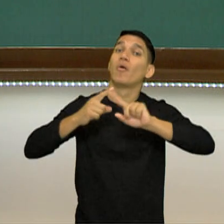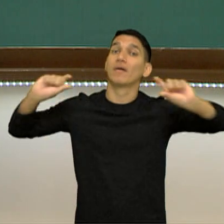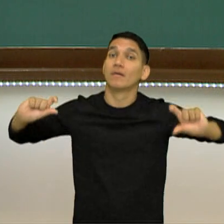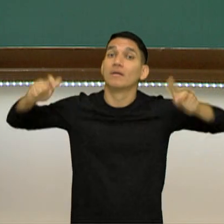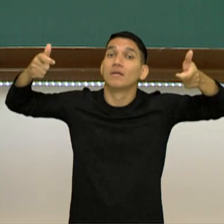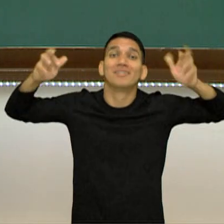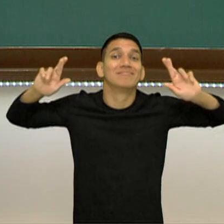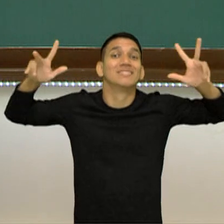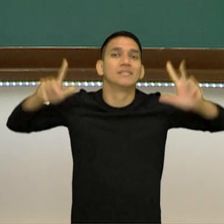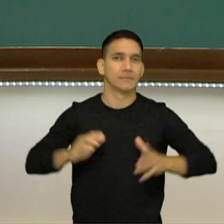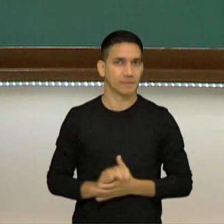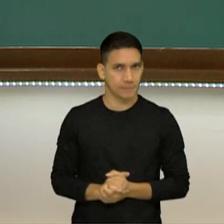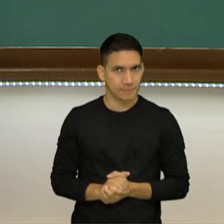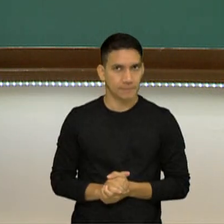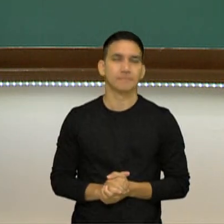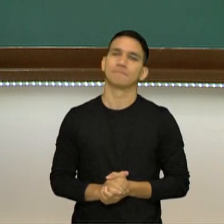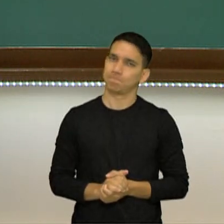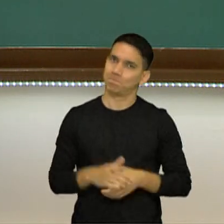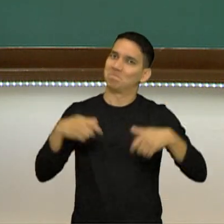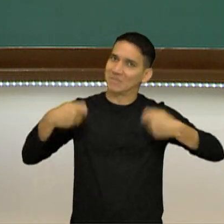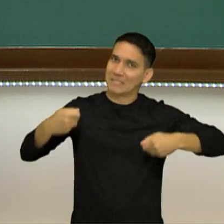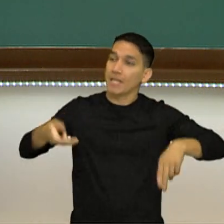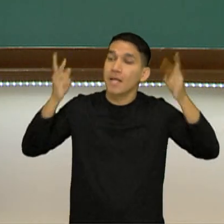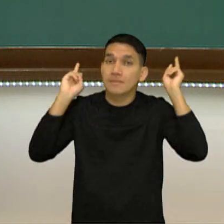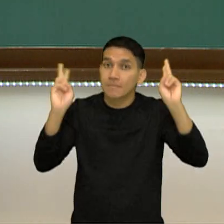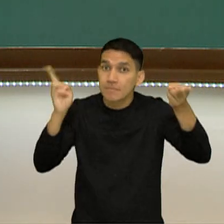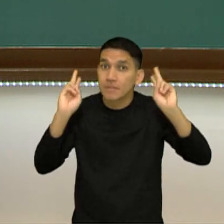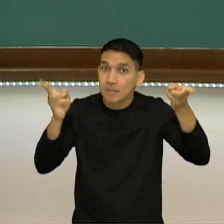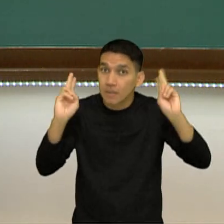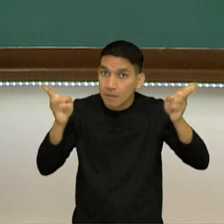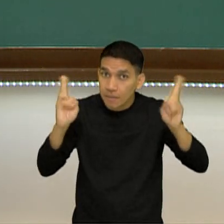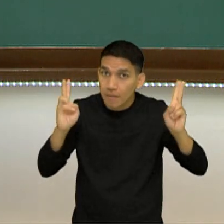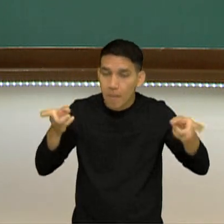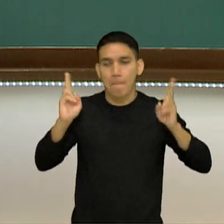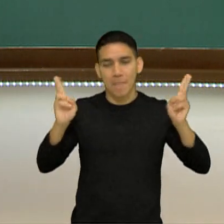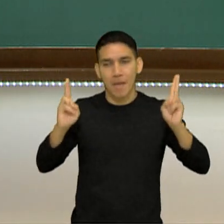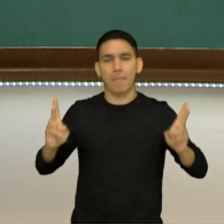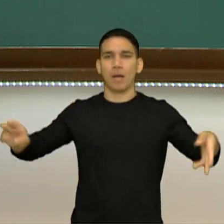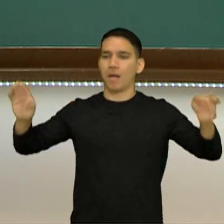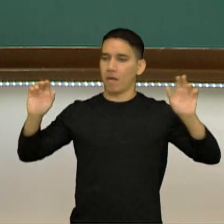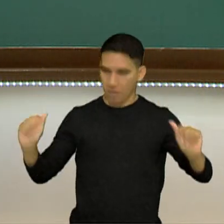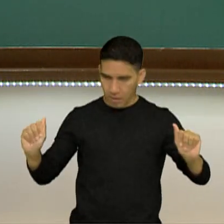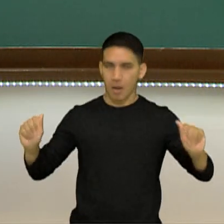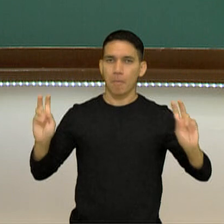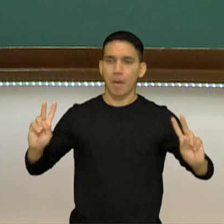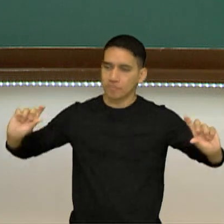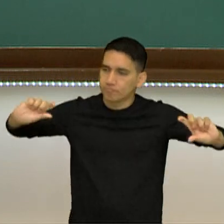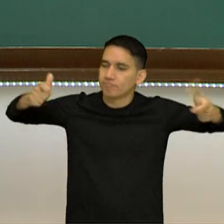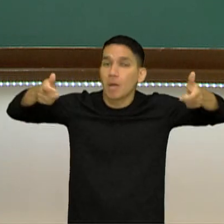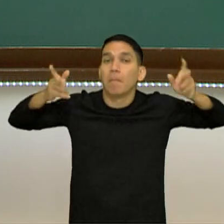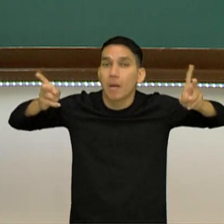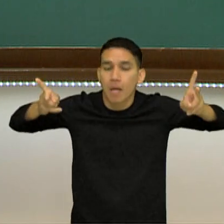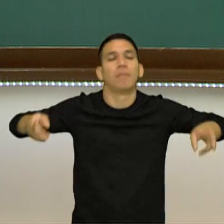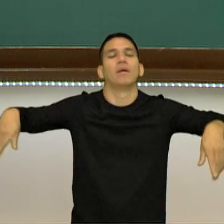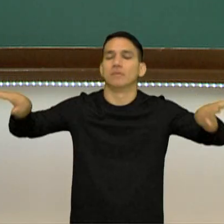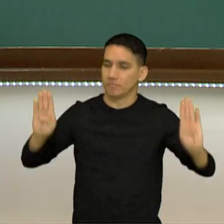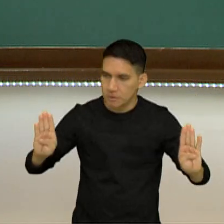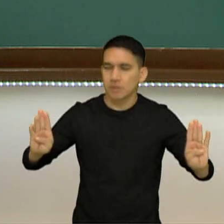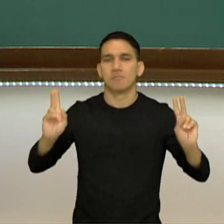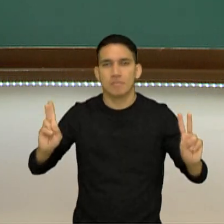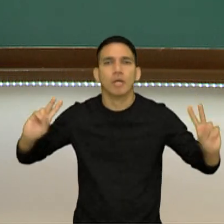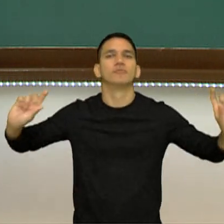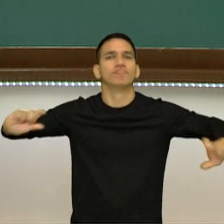Não são semelhantes, por exemplo, os monômios abaixo. Por que o primeiro caso não é semelhante? Professor, mas são as mesmas